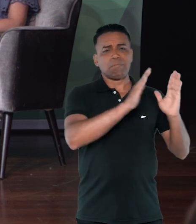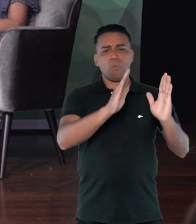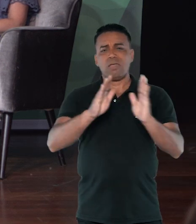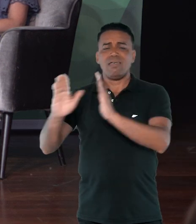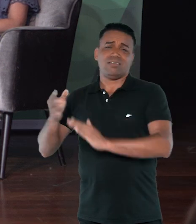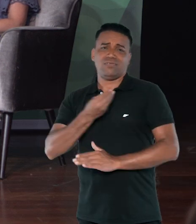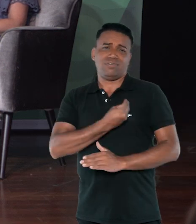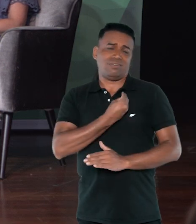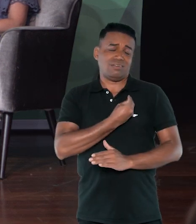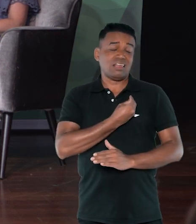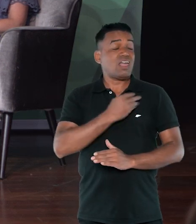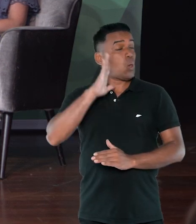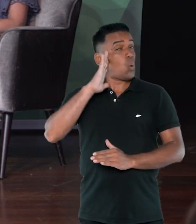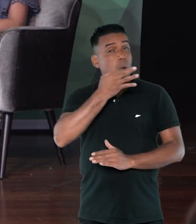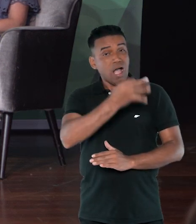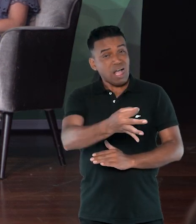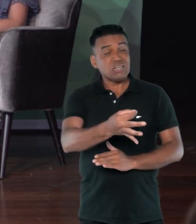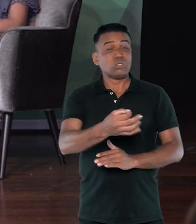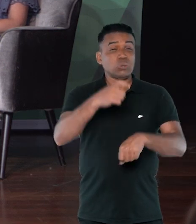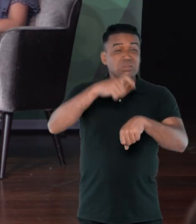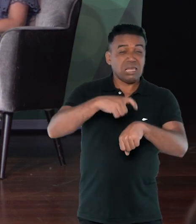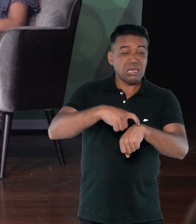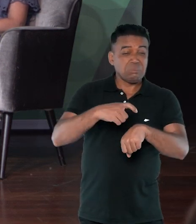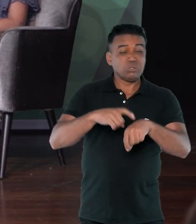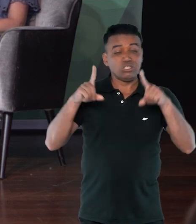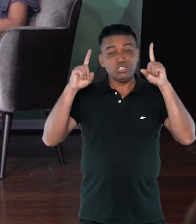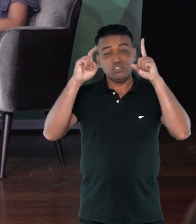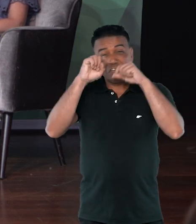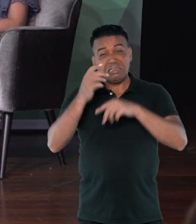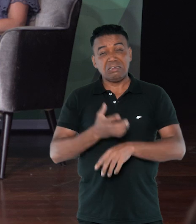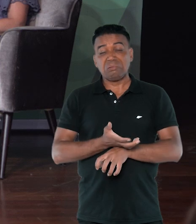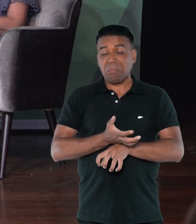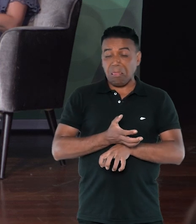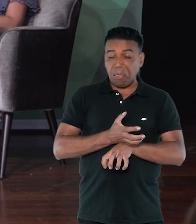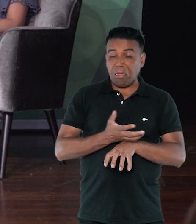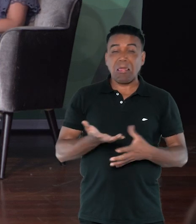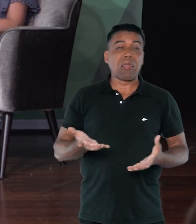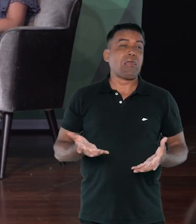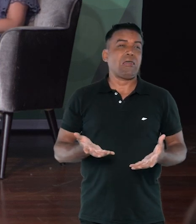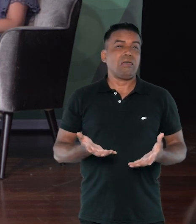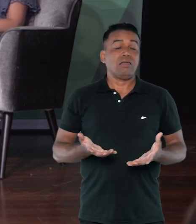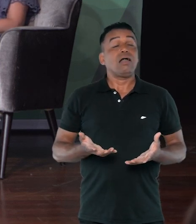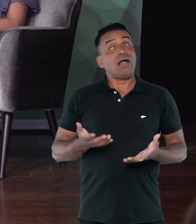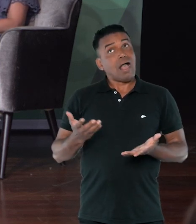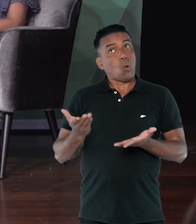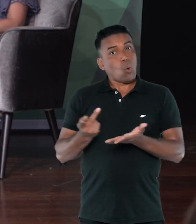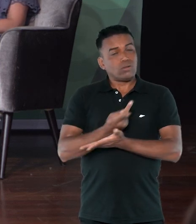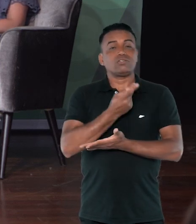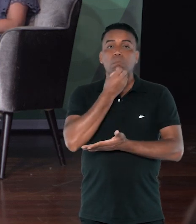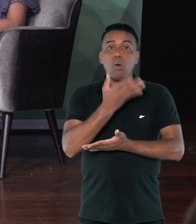que a gente tem vivido tempos muito densos, muito áridos. Muita coisa boa aconteceu, né, em